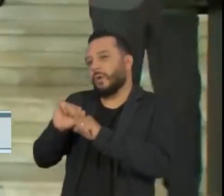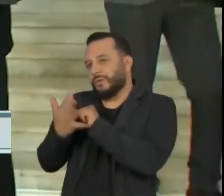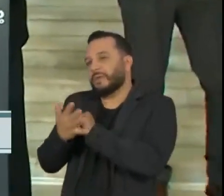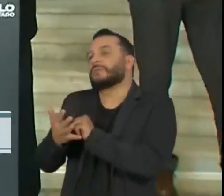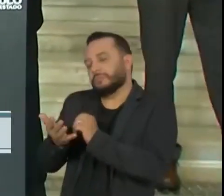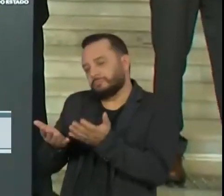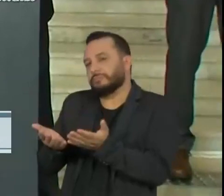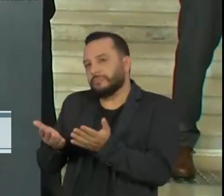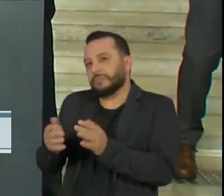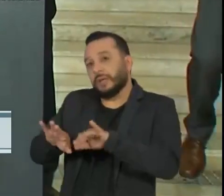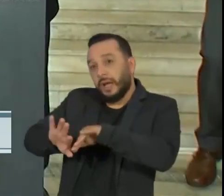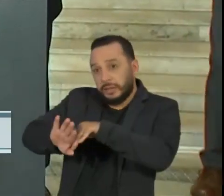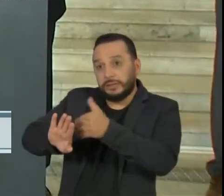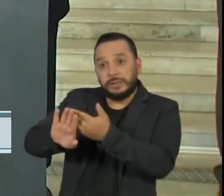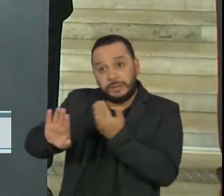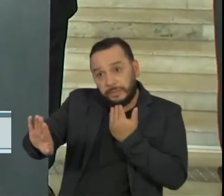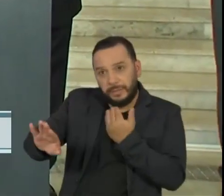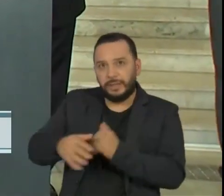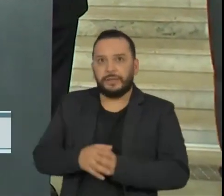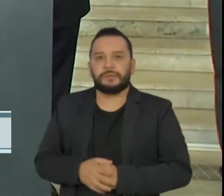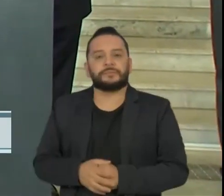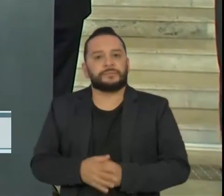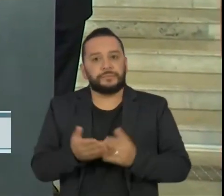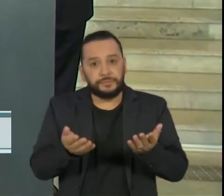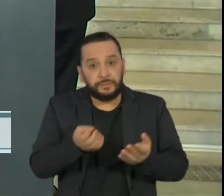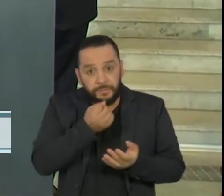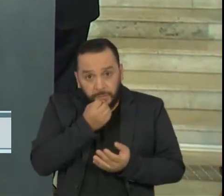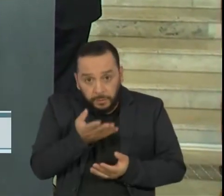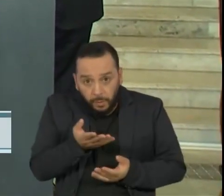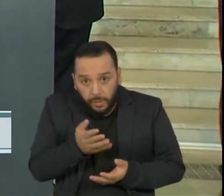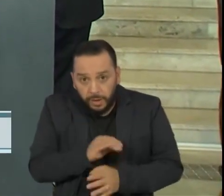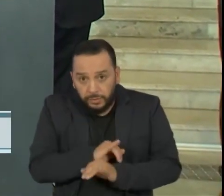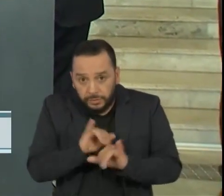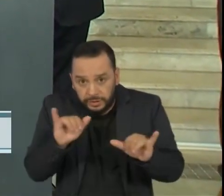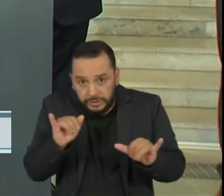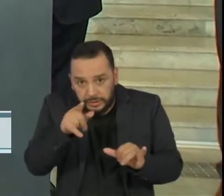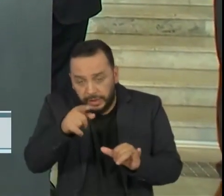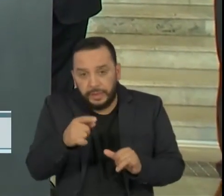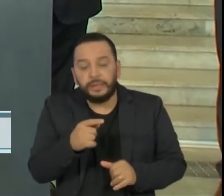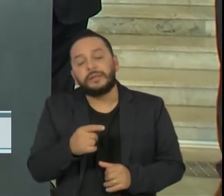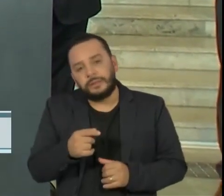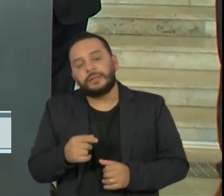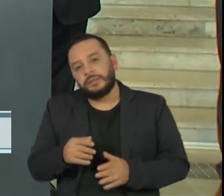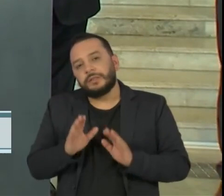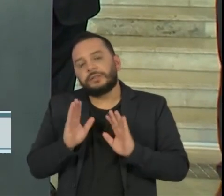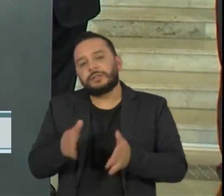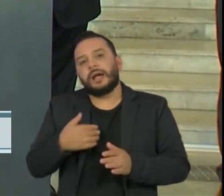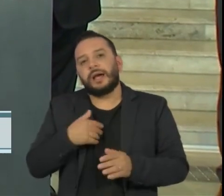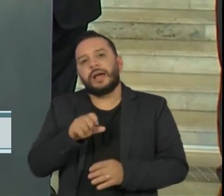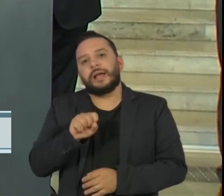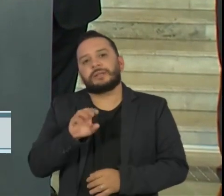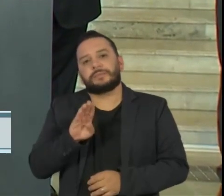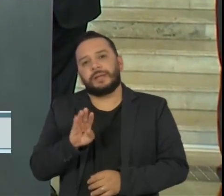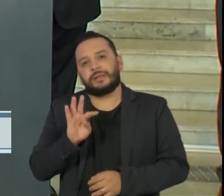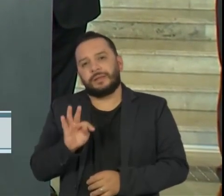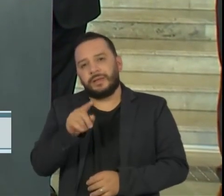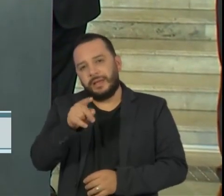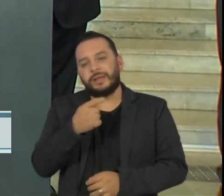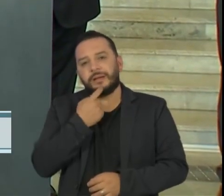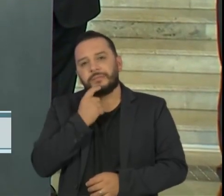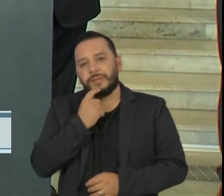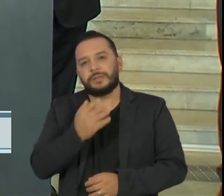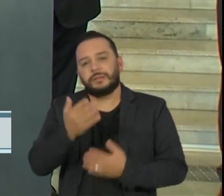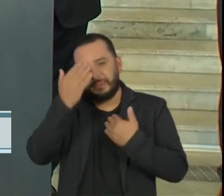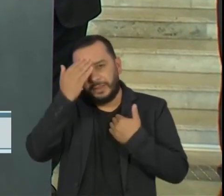Então, Luciana, muito obrigado. Cheio de boas notícias e furos para a VTV e o SBT, graças a você. Luciana,